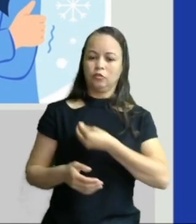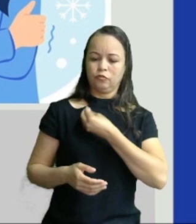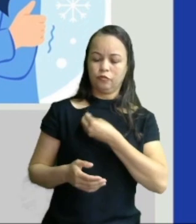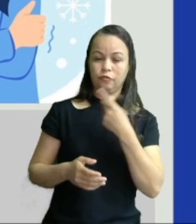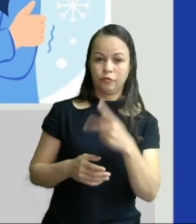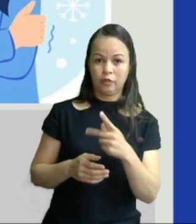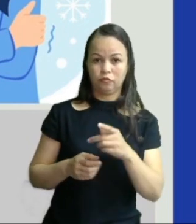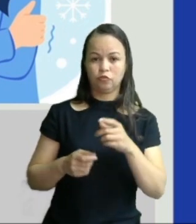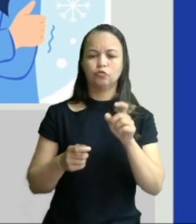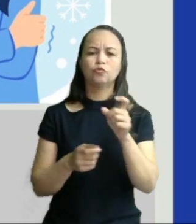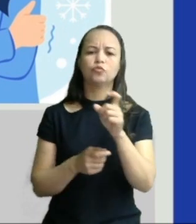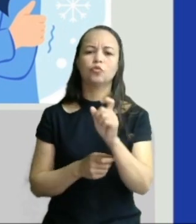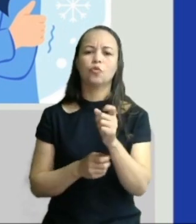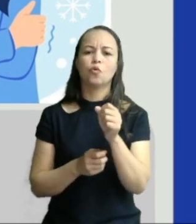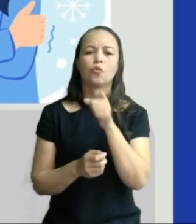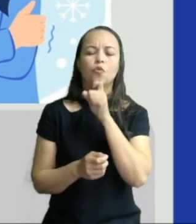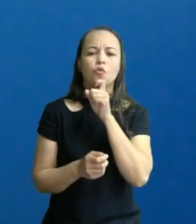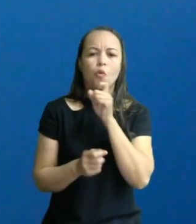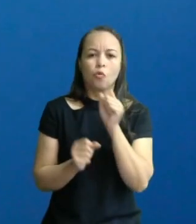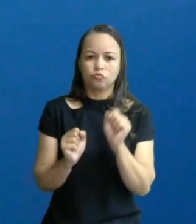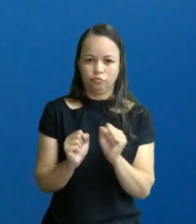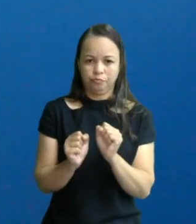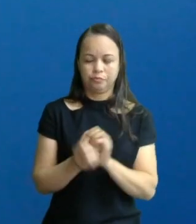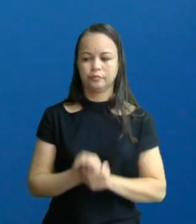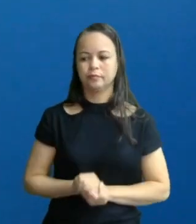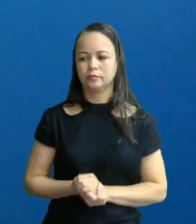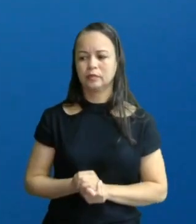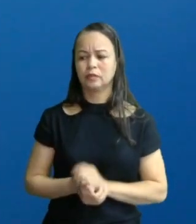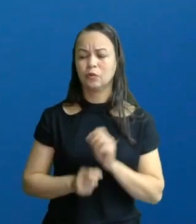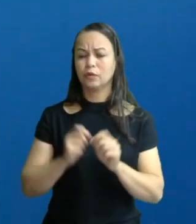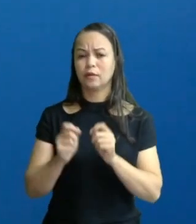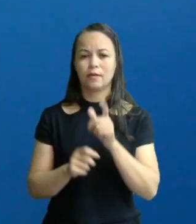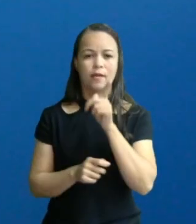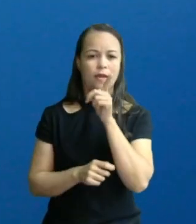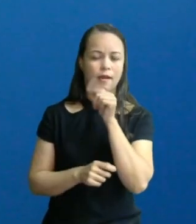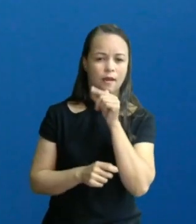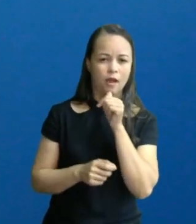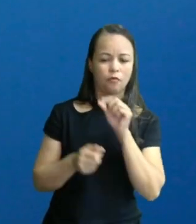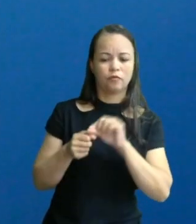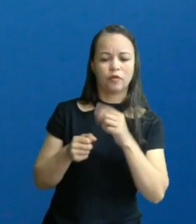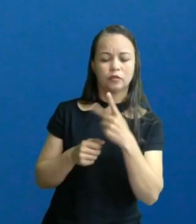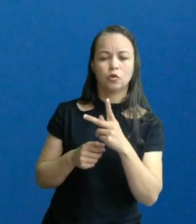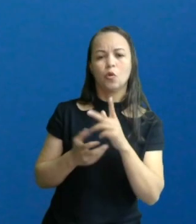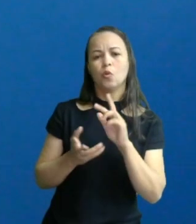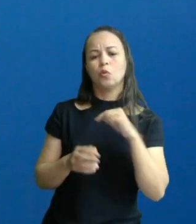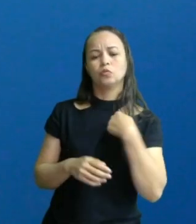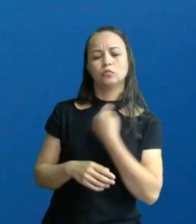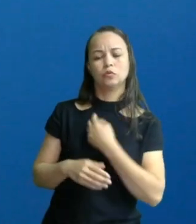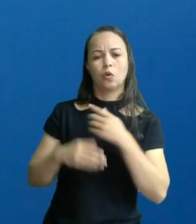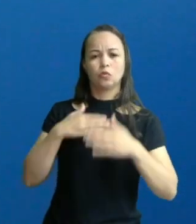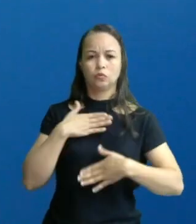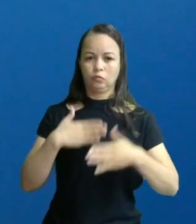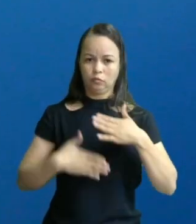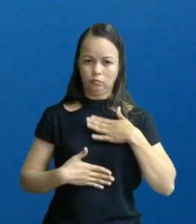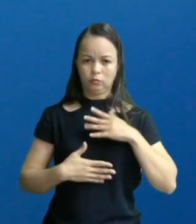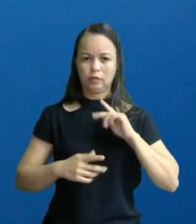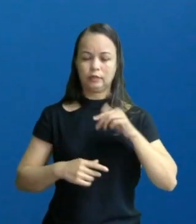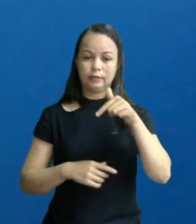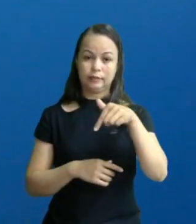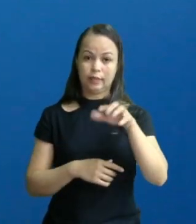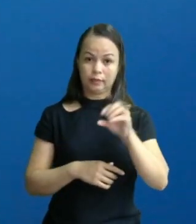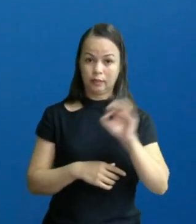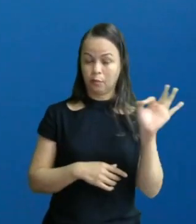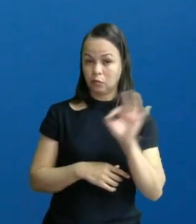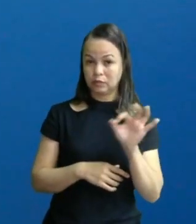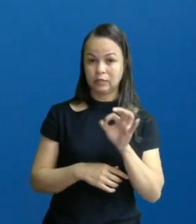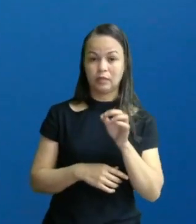danosos do congelamento. Vejam só, o que é que a água faz? Como o nosso corpo é composto de 70% de água, professora,